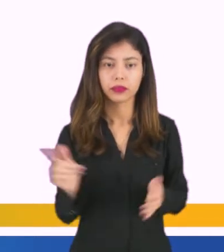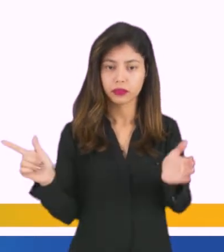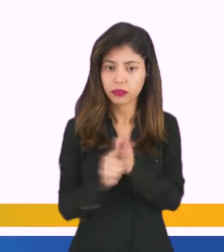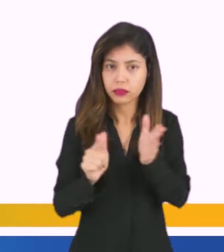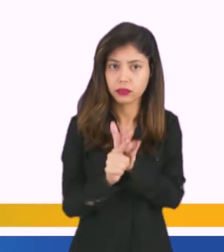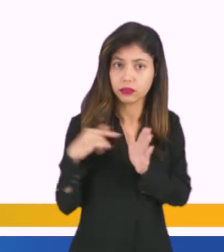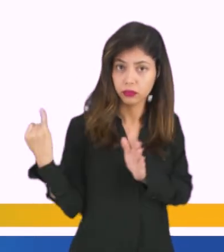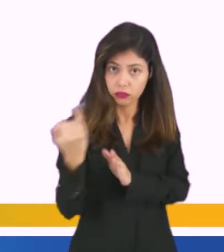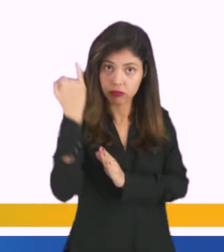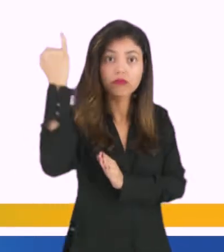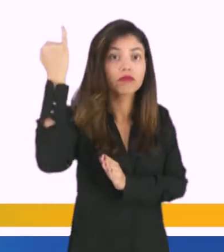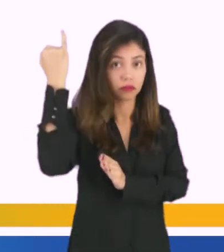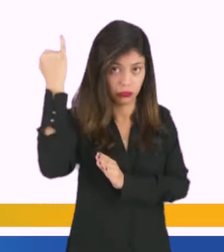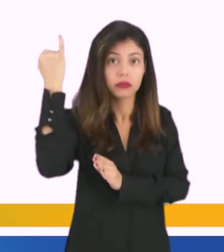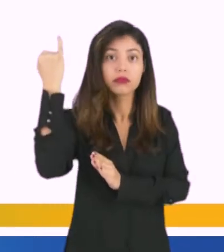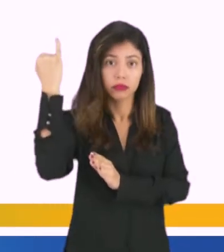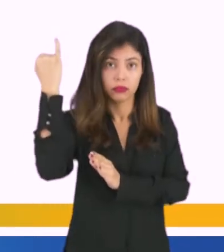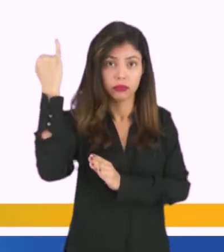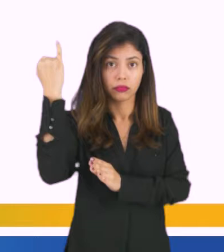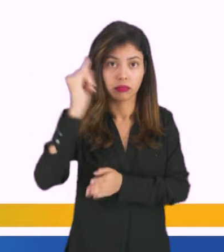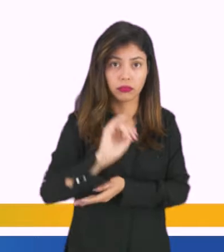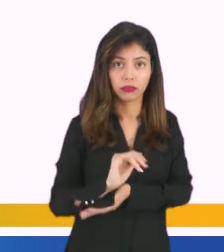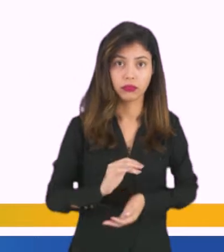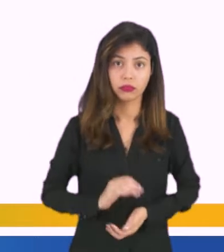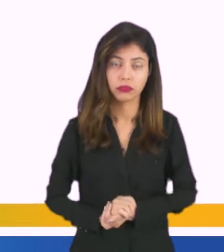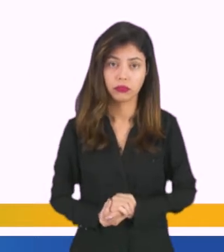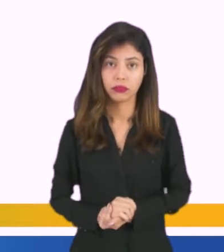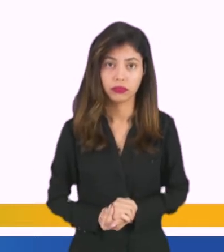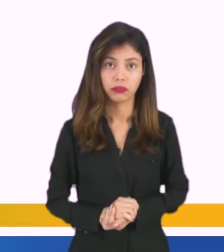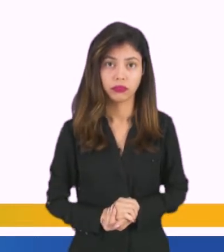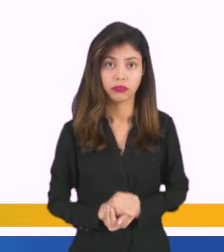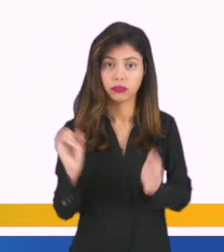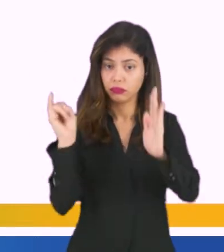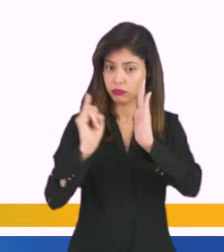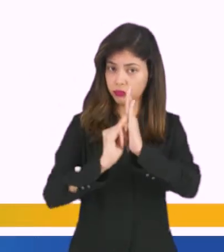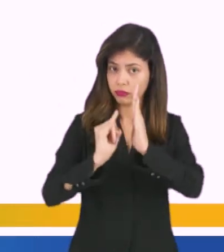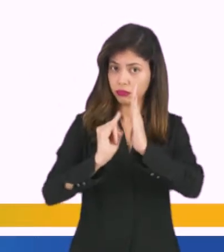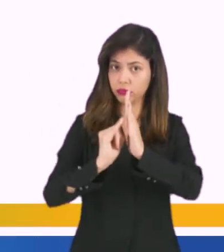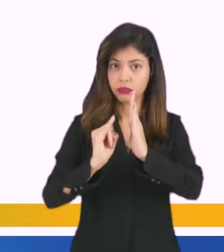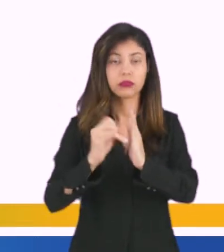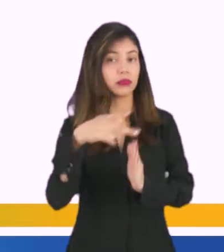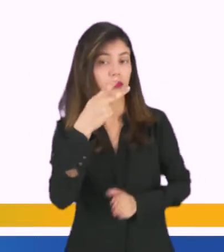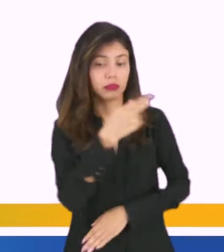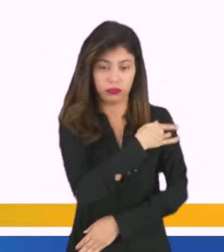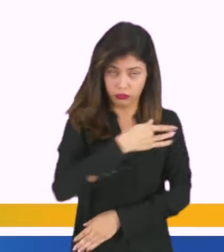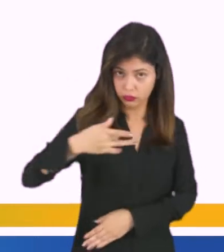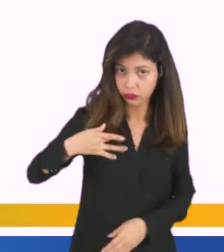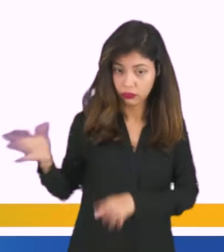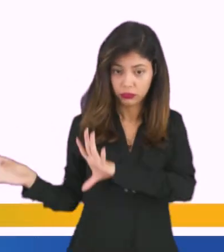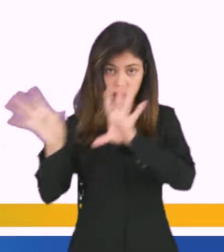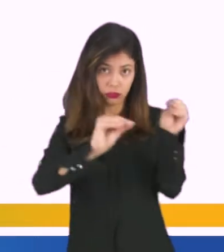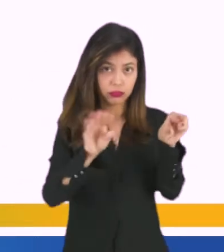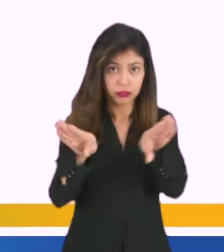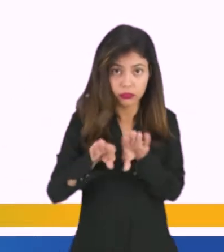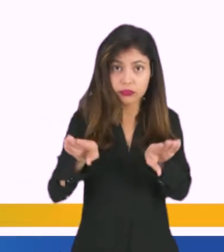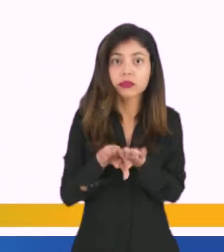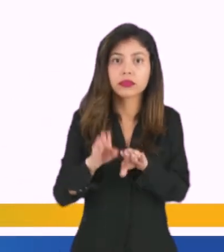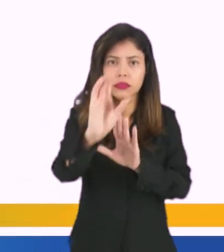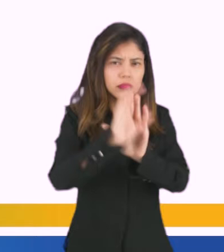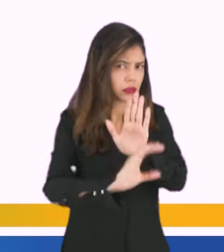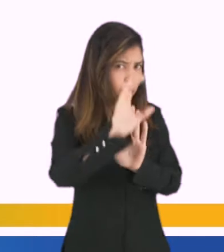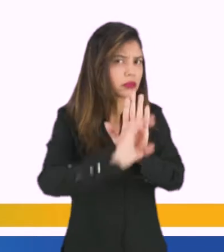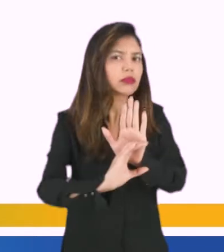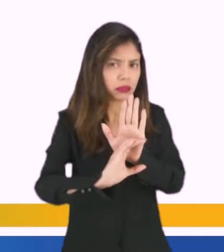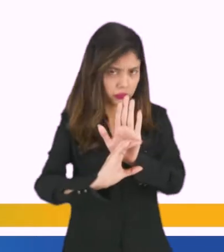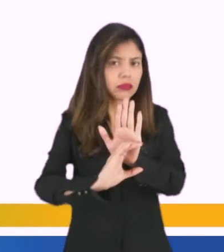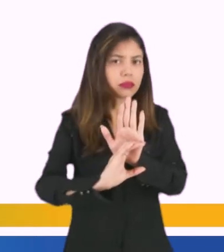mais importante das hierarquias das instituições que falam sobre saúde. E aí ela traz que esses